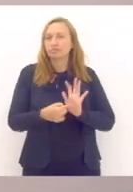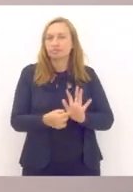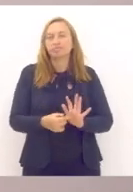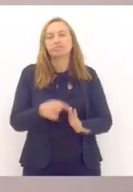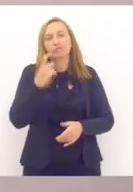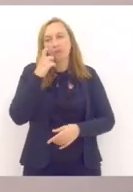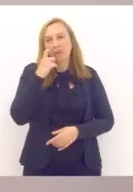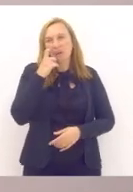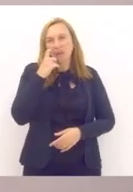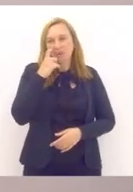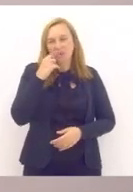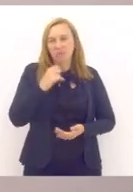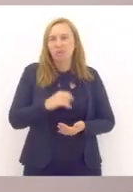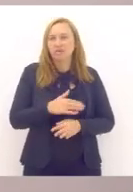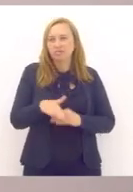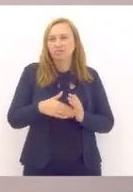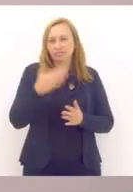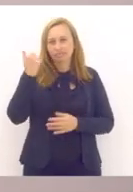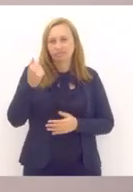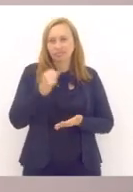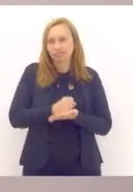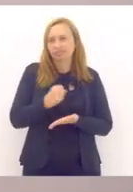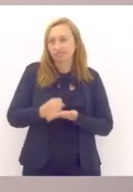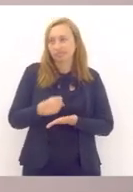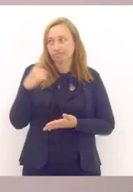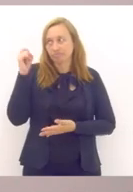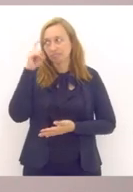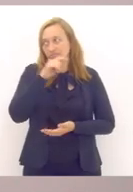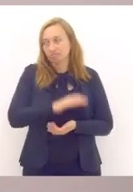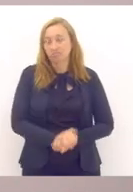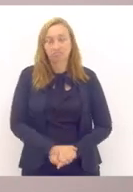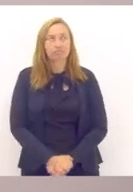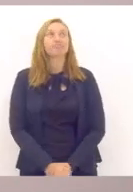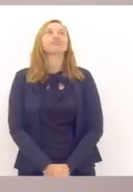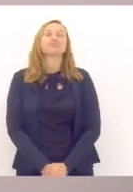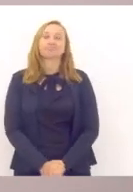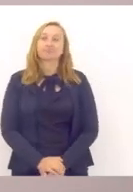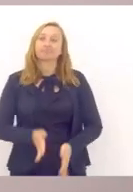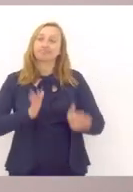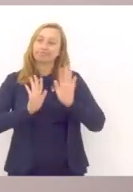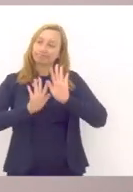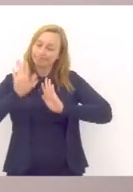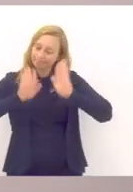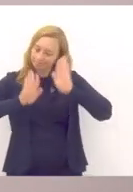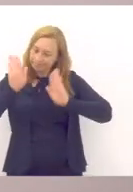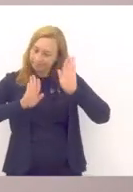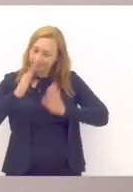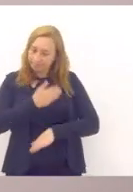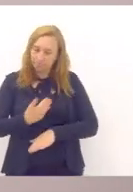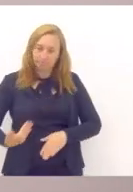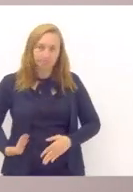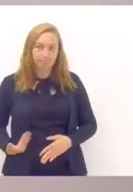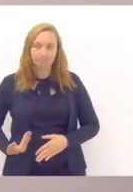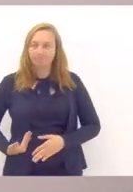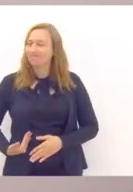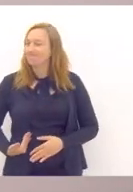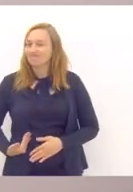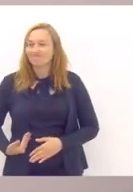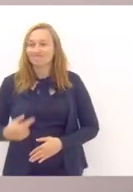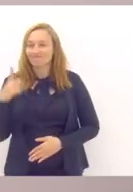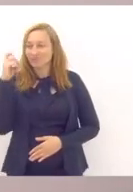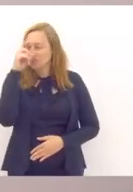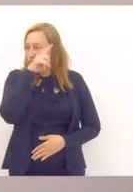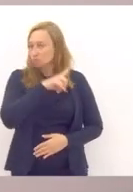que... Todo mundo aqui sabe, contratar é um inferno. Licitação pública não é trivial. Licitação em